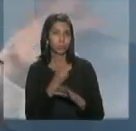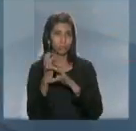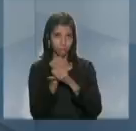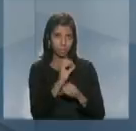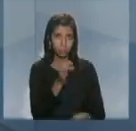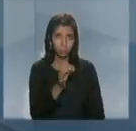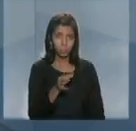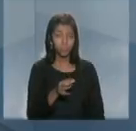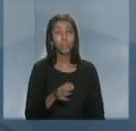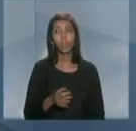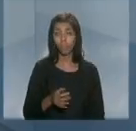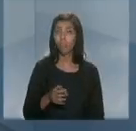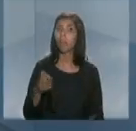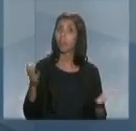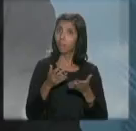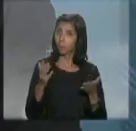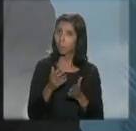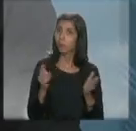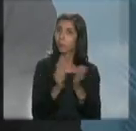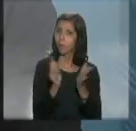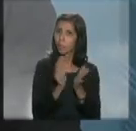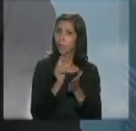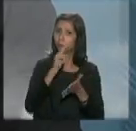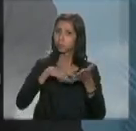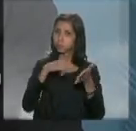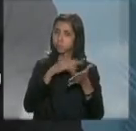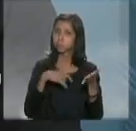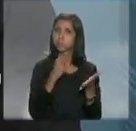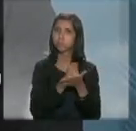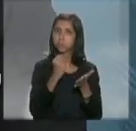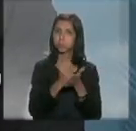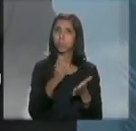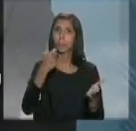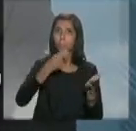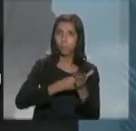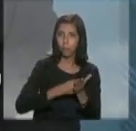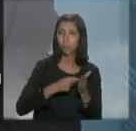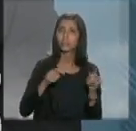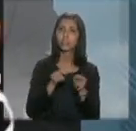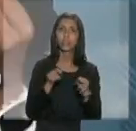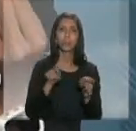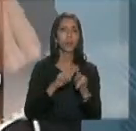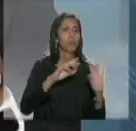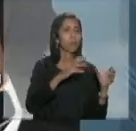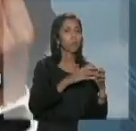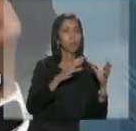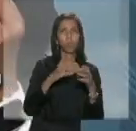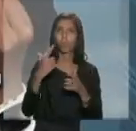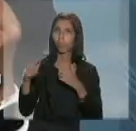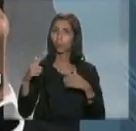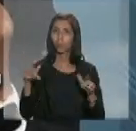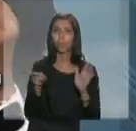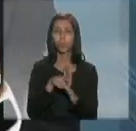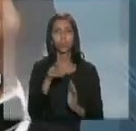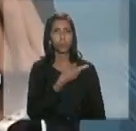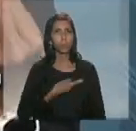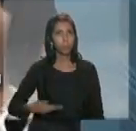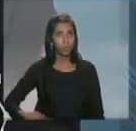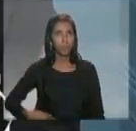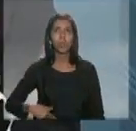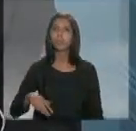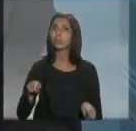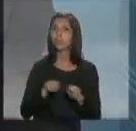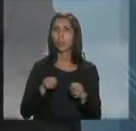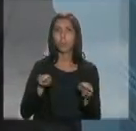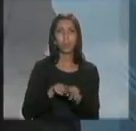não é isso? Certo. Sim, agora, né, com a folha de pagamento, assim como diversos outros órgãos também governamentais,